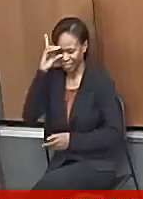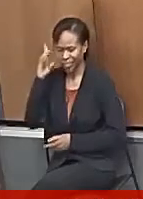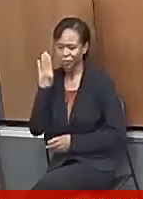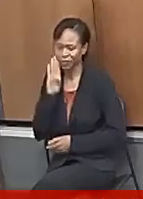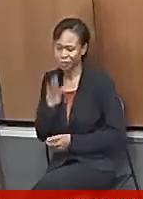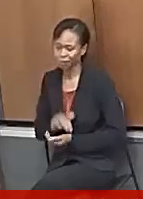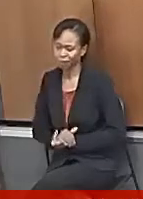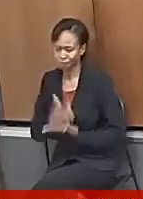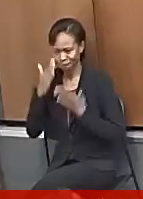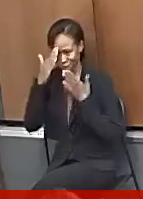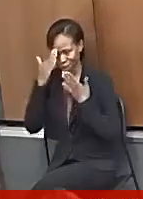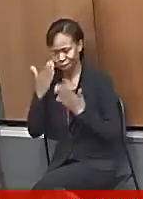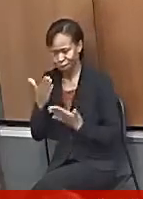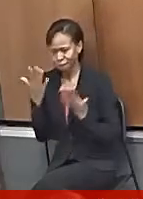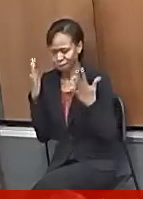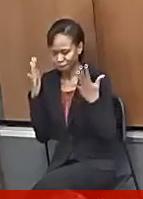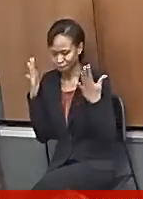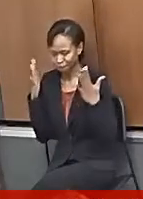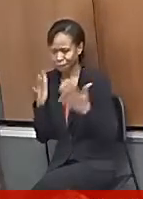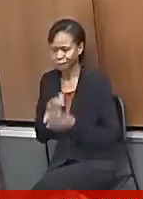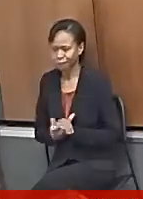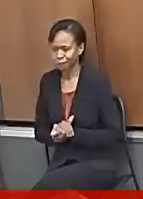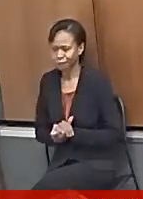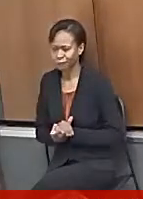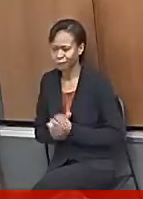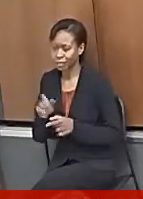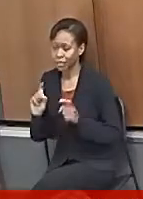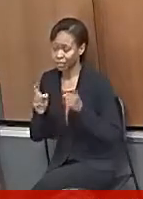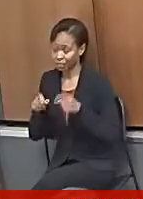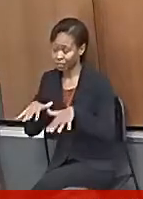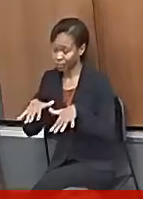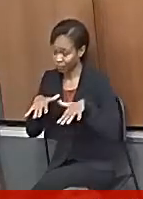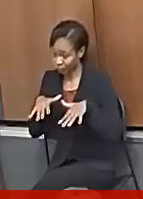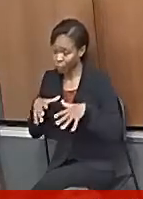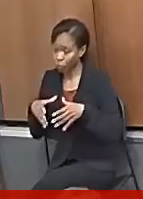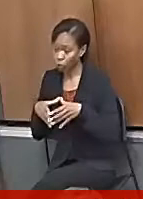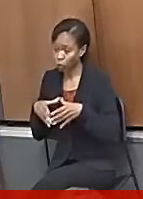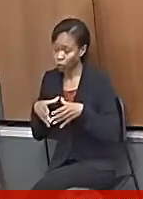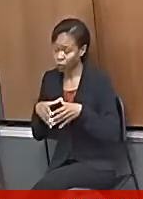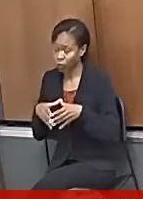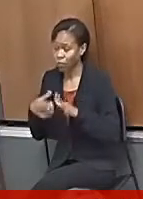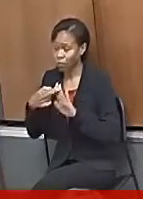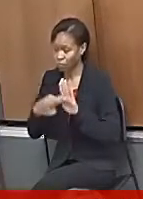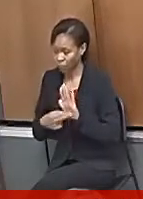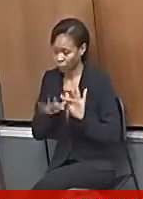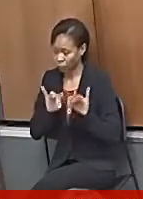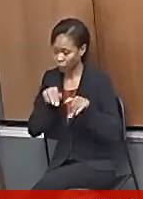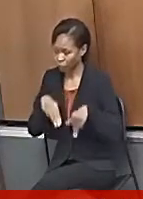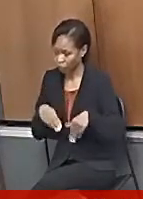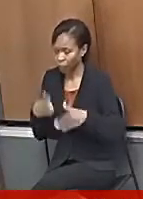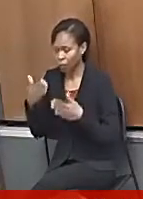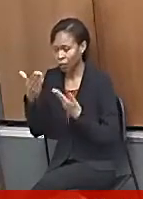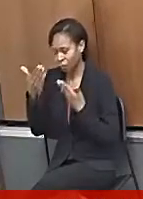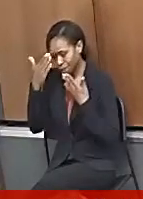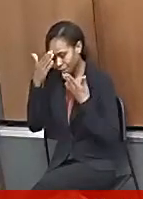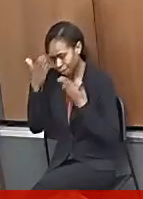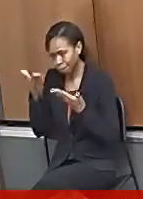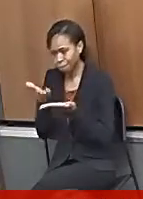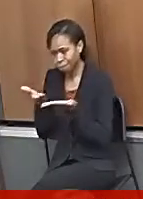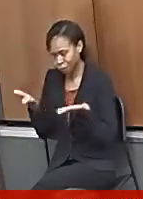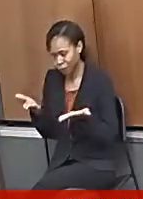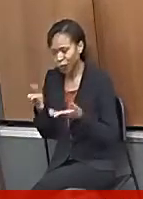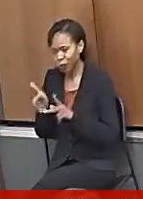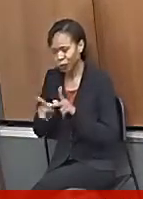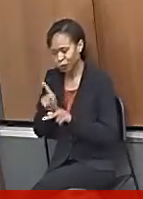legado companhia da final da reunião da comissão de redação final a presença agradece a presença de parlamentares